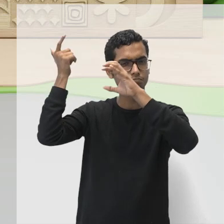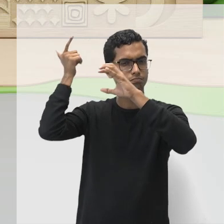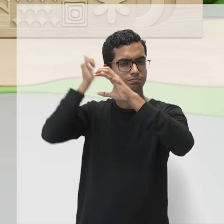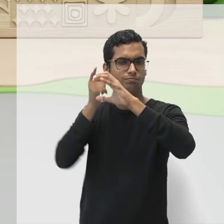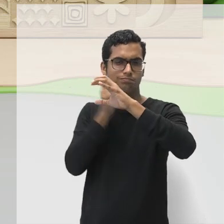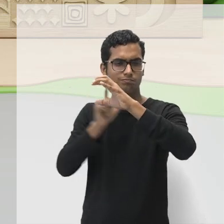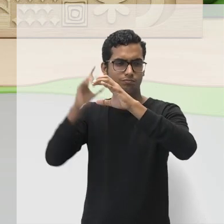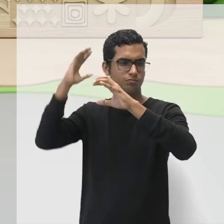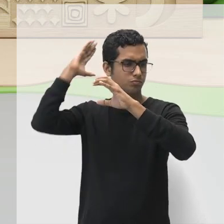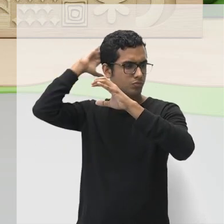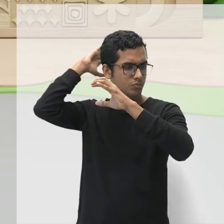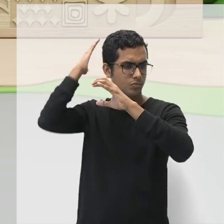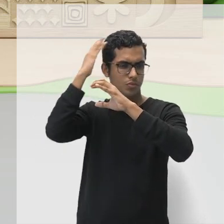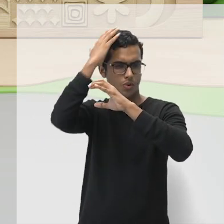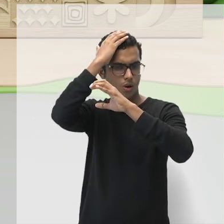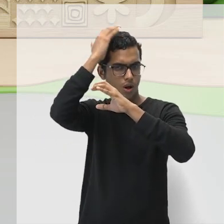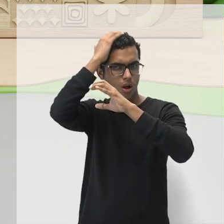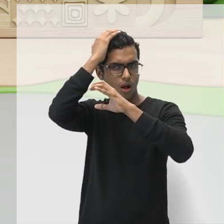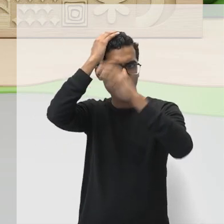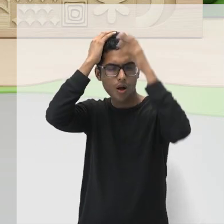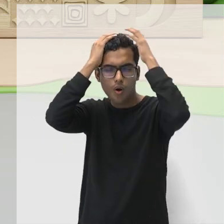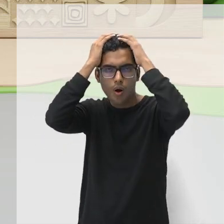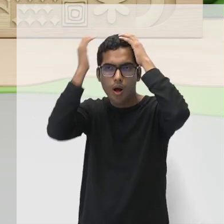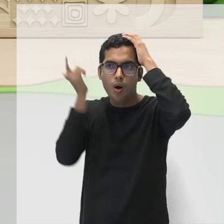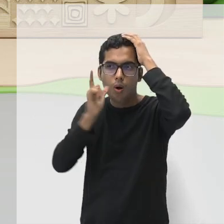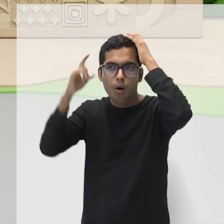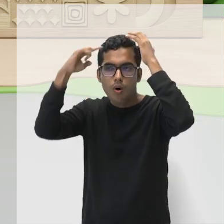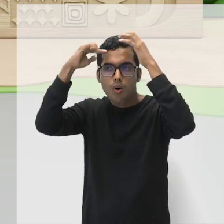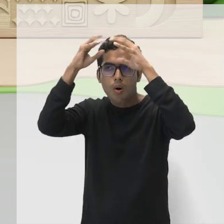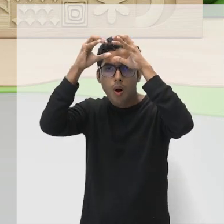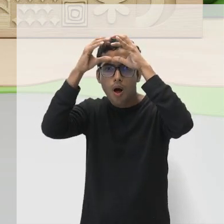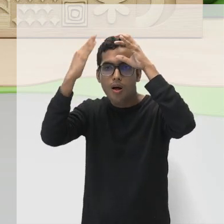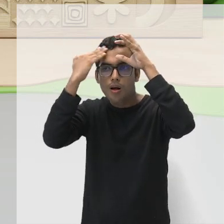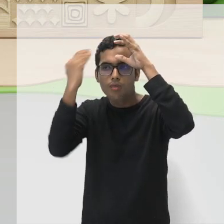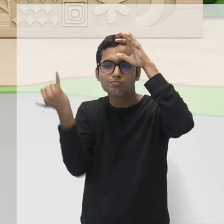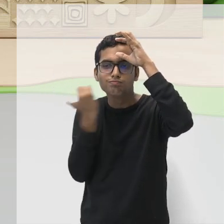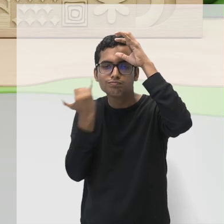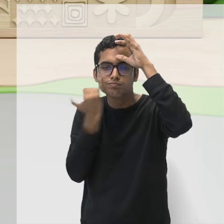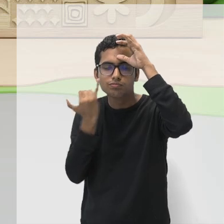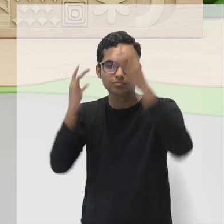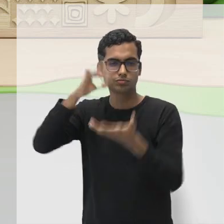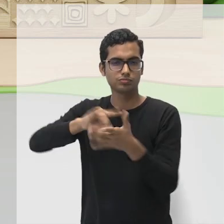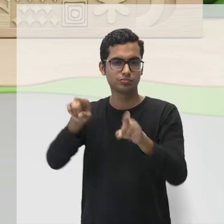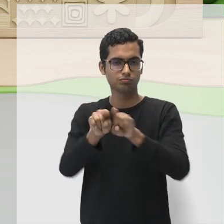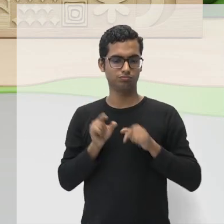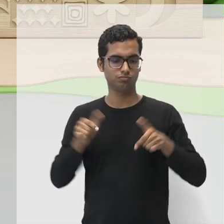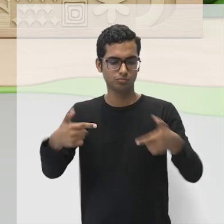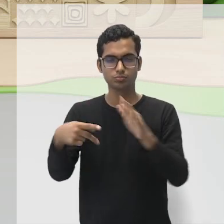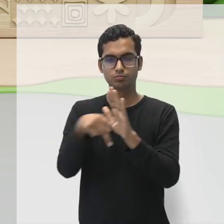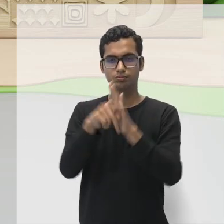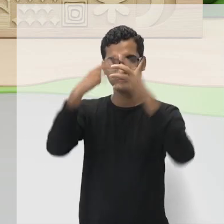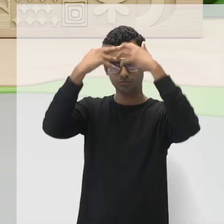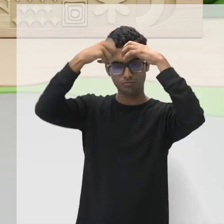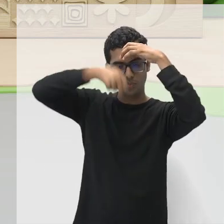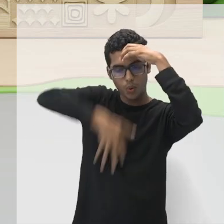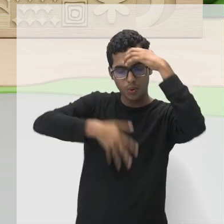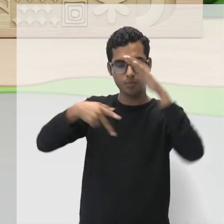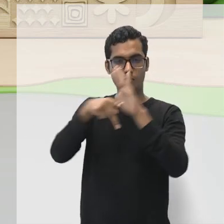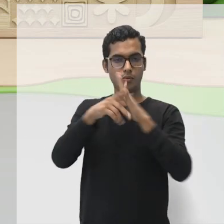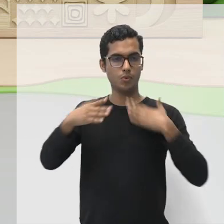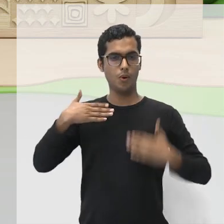reter toda a informação que você está recebendo. E isso é a atuação do sistema nervoso com os